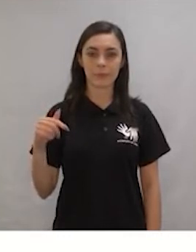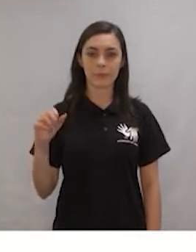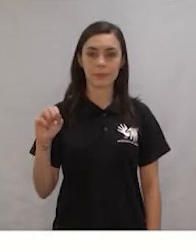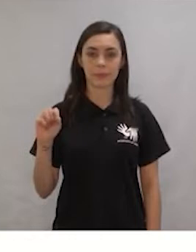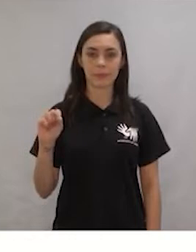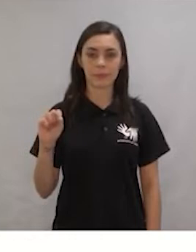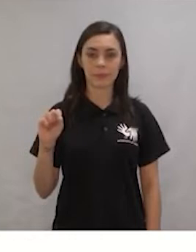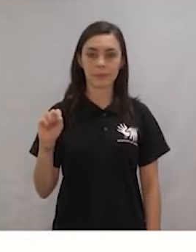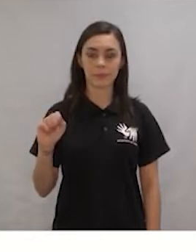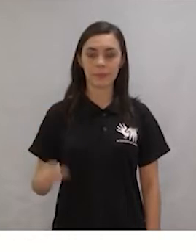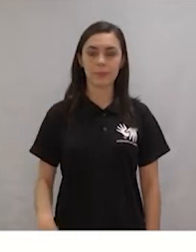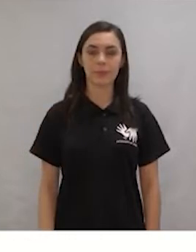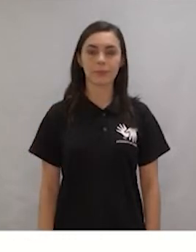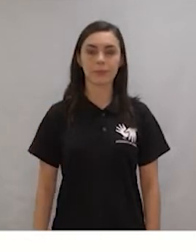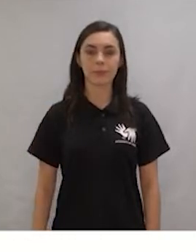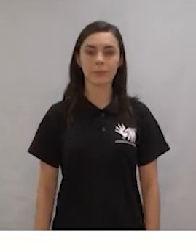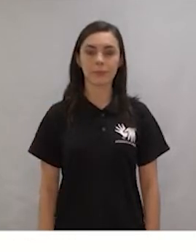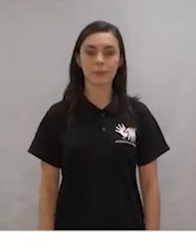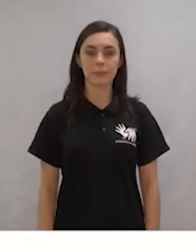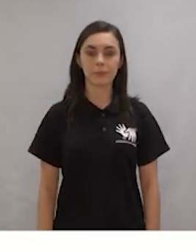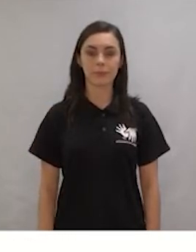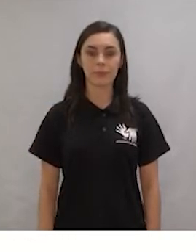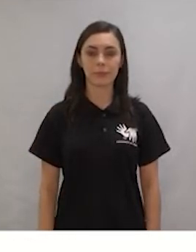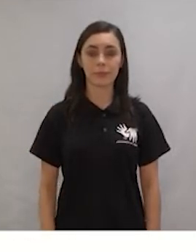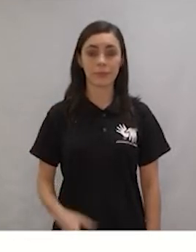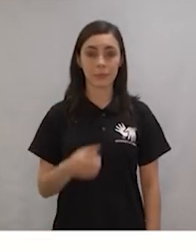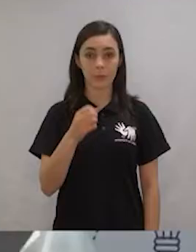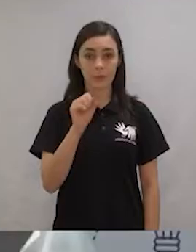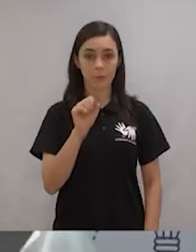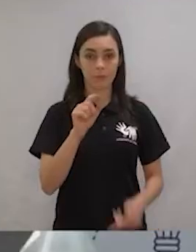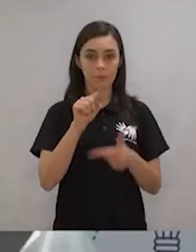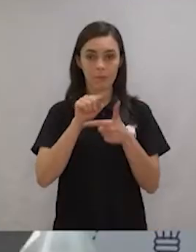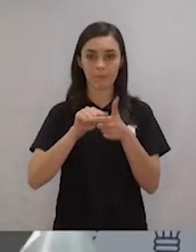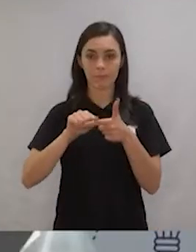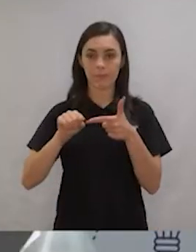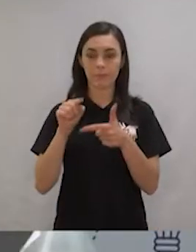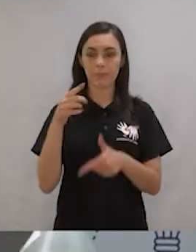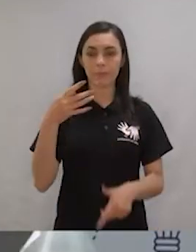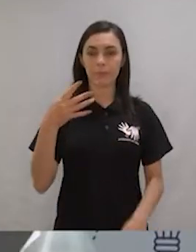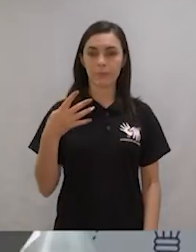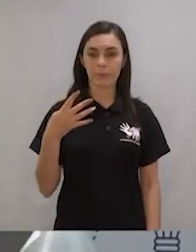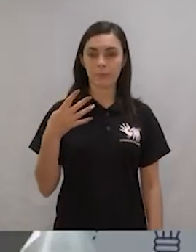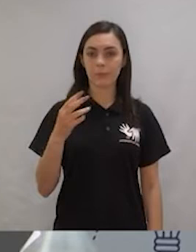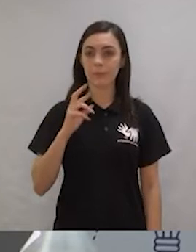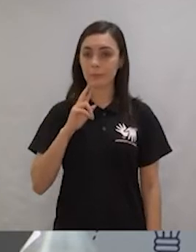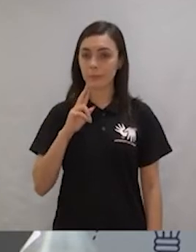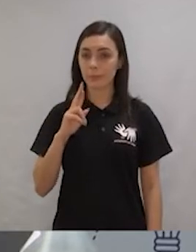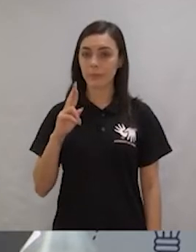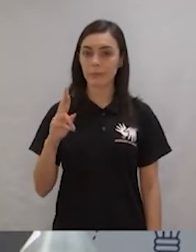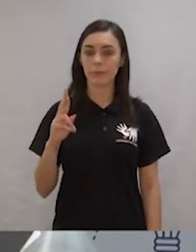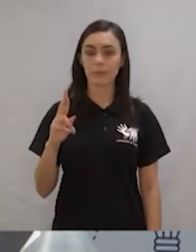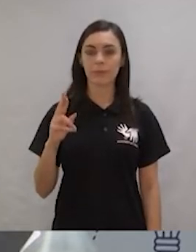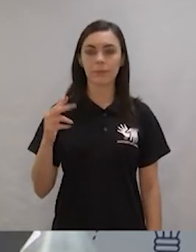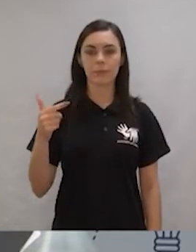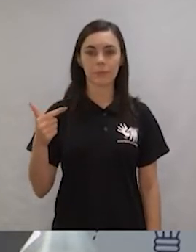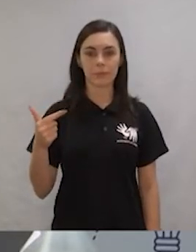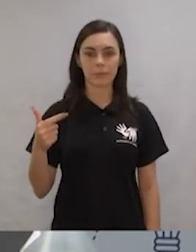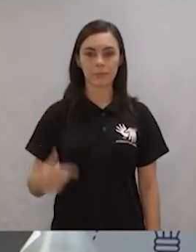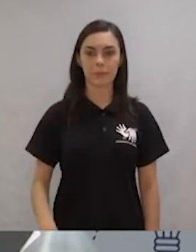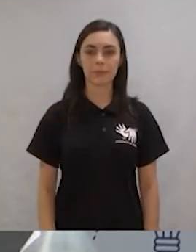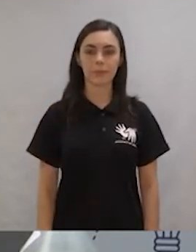7, 8. 8 divididos por 4 é igual